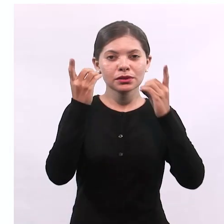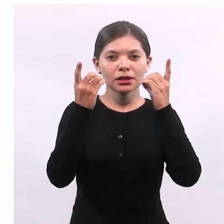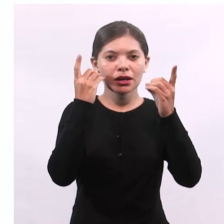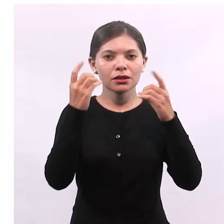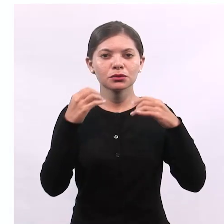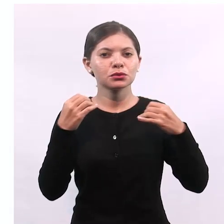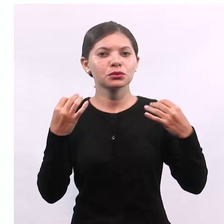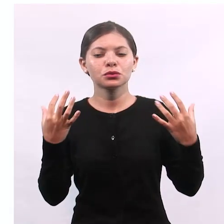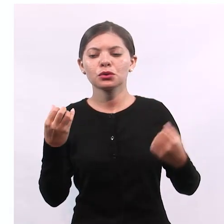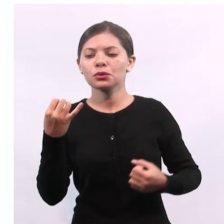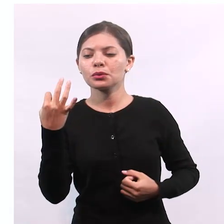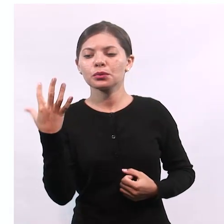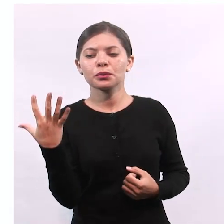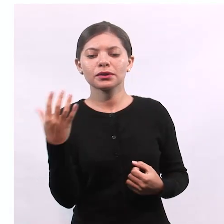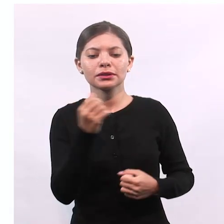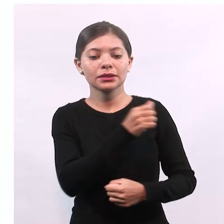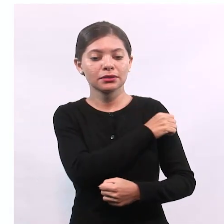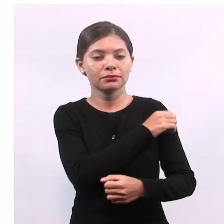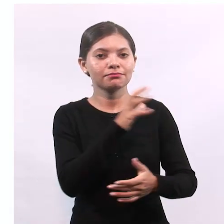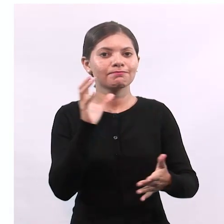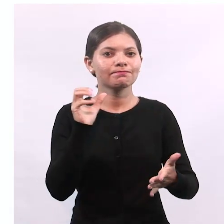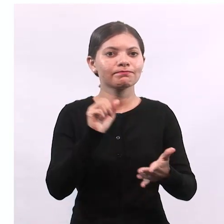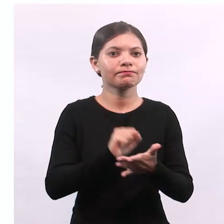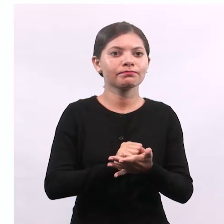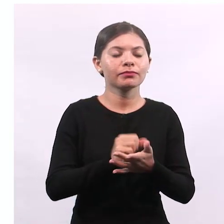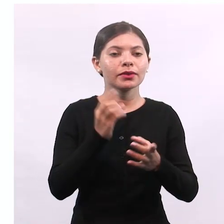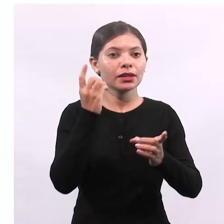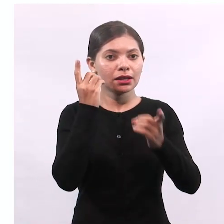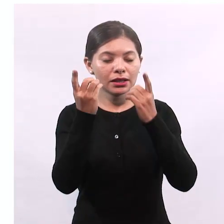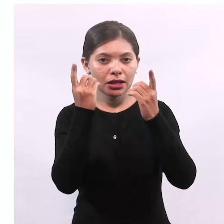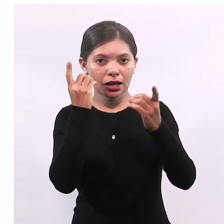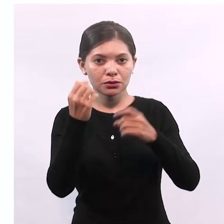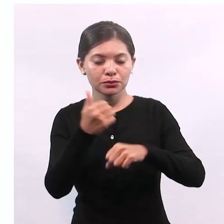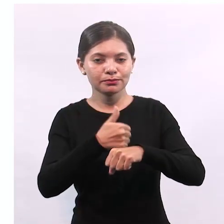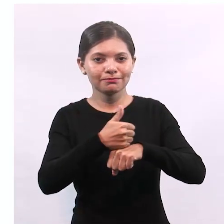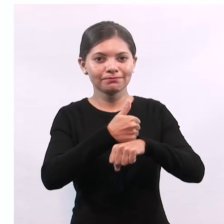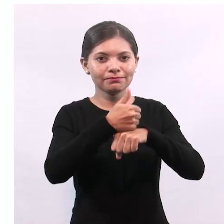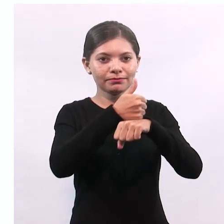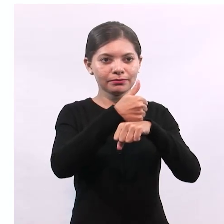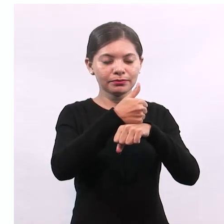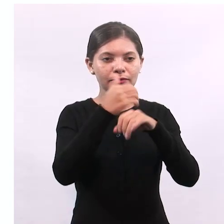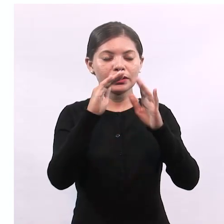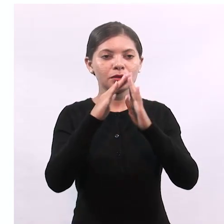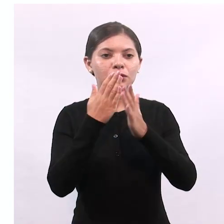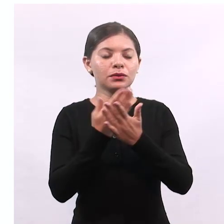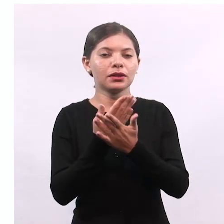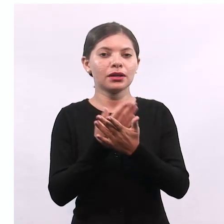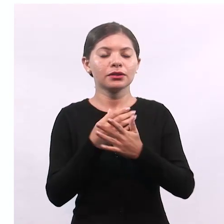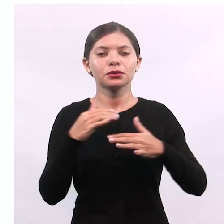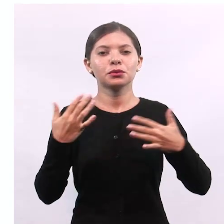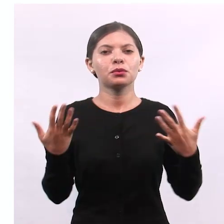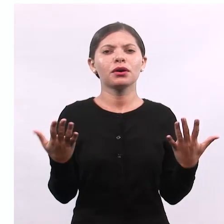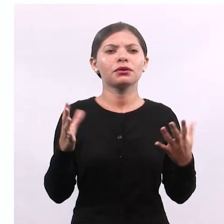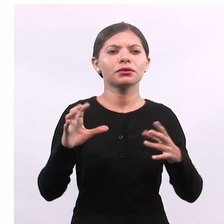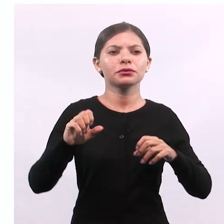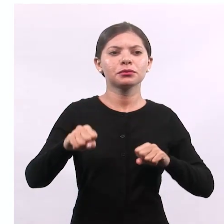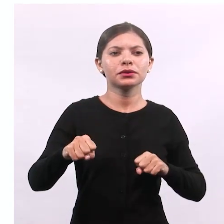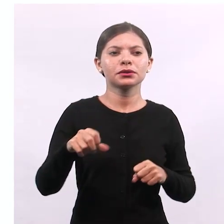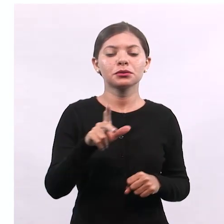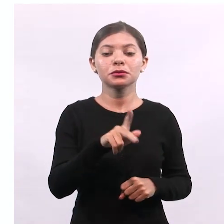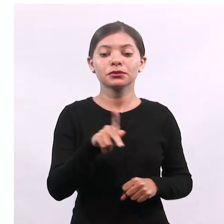matriculados dados sobre profissionais escolares por exemplo Qual que é a formação do professor